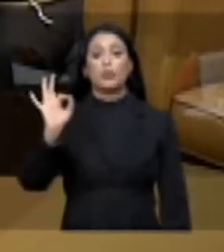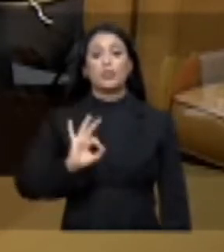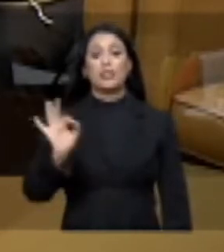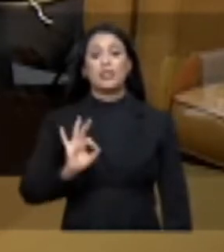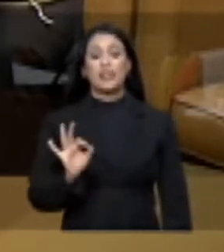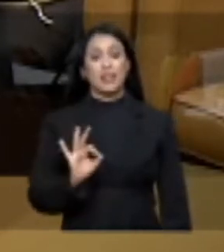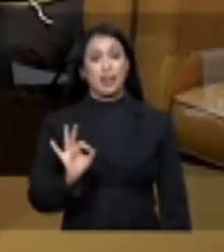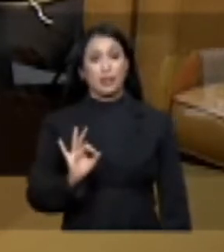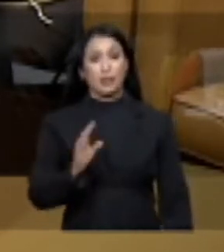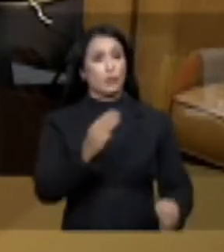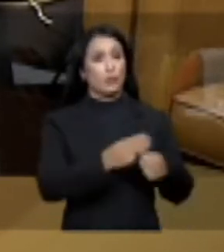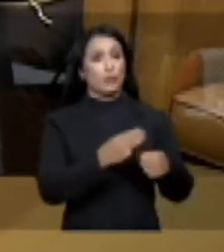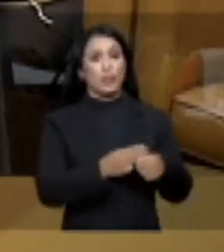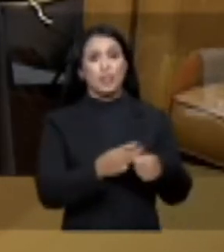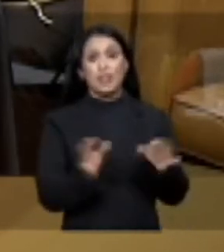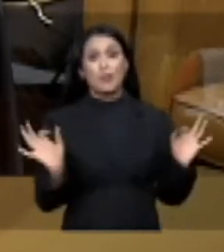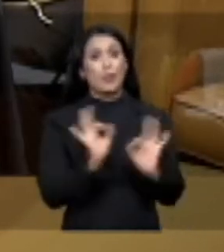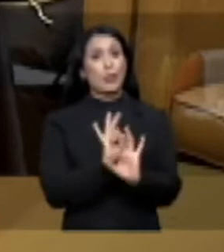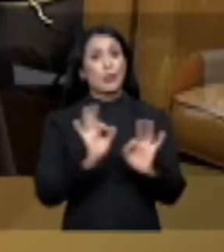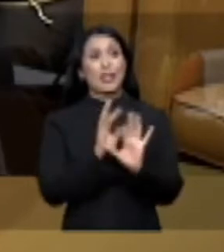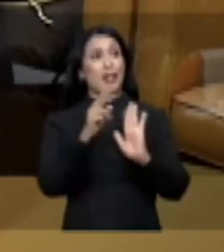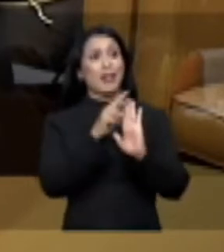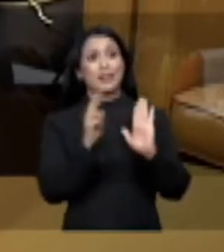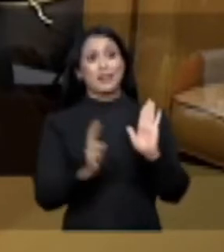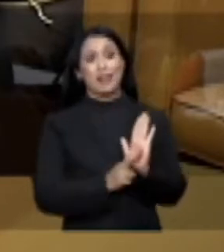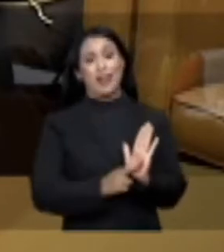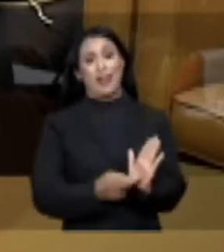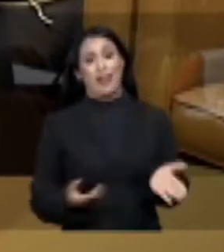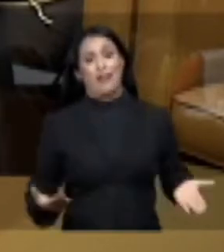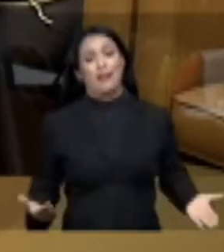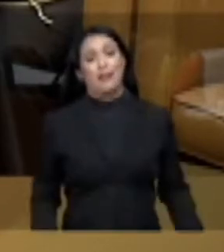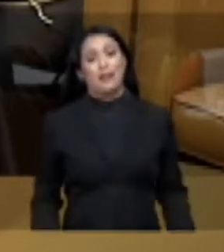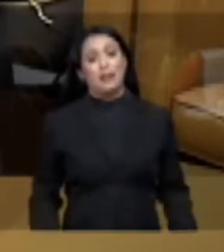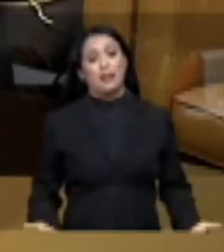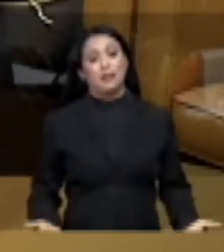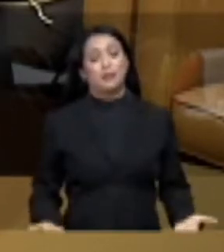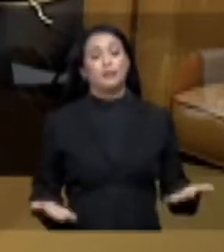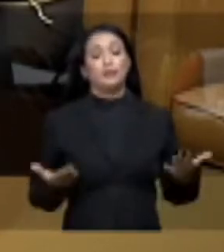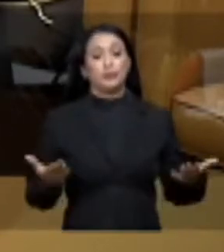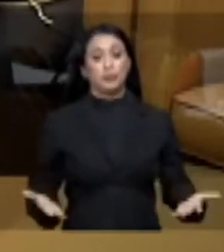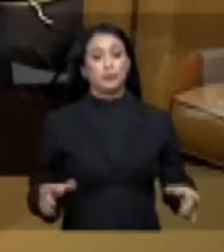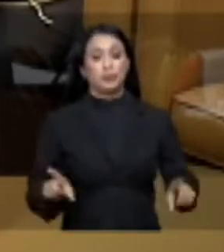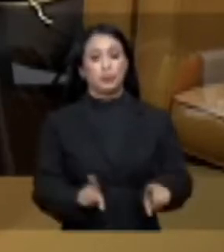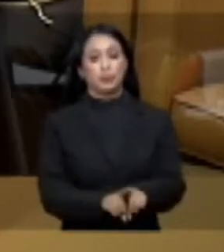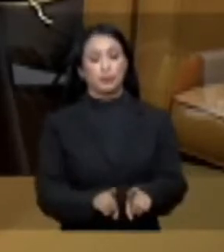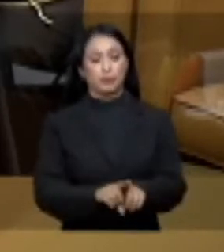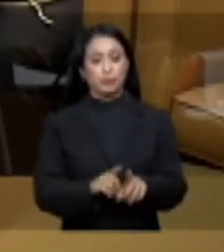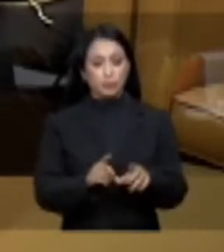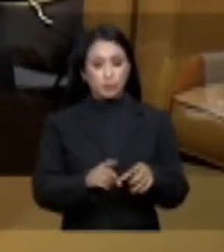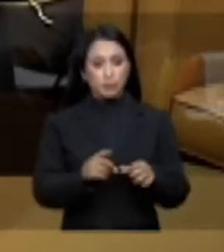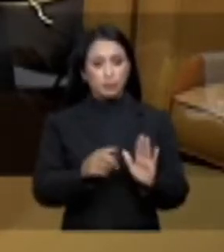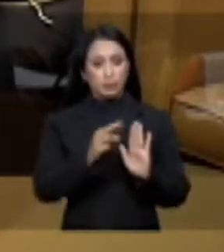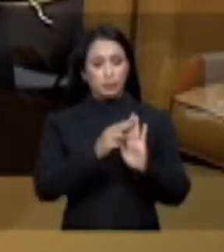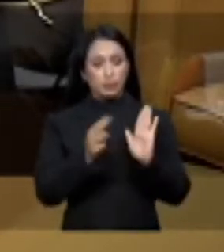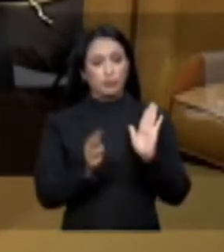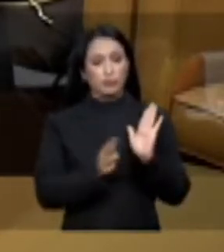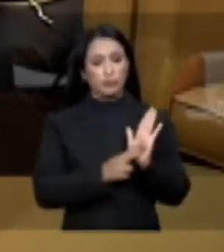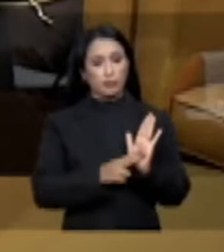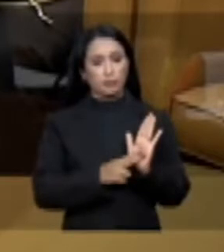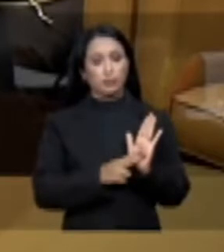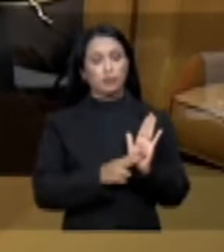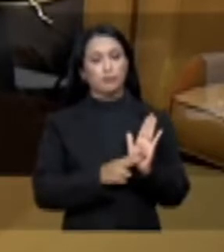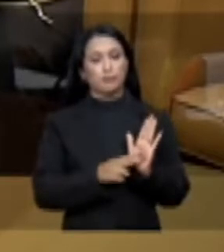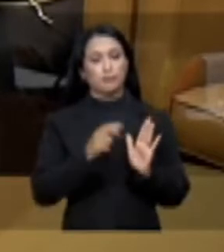sem qualquer espécie de regulamentação. Destaco ainda, excelências, que essas normas de referência consistem